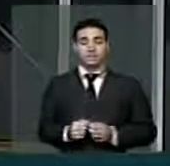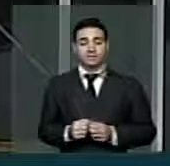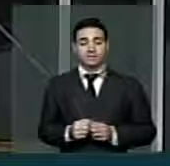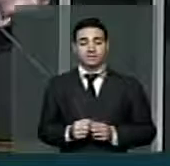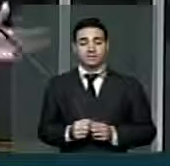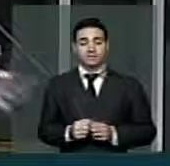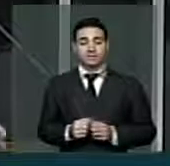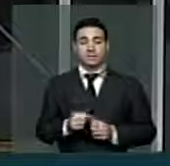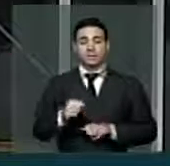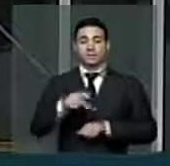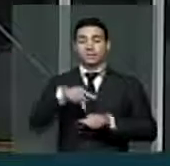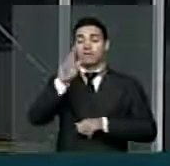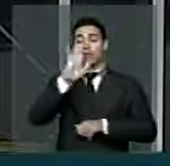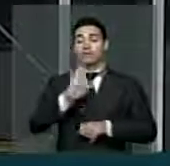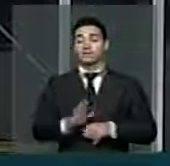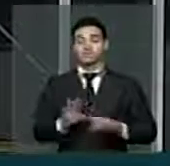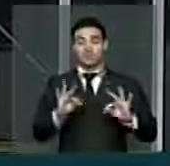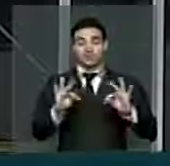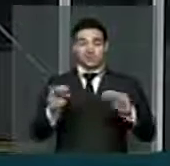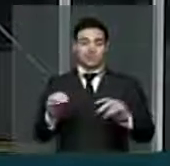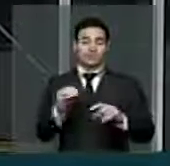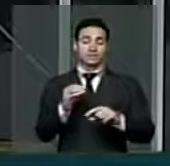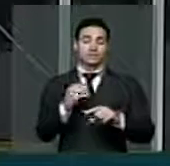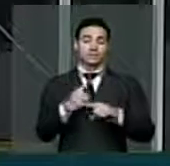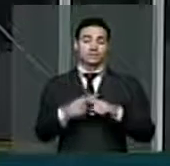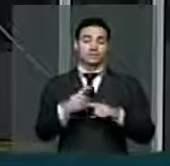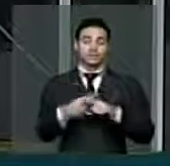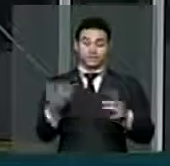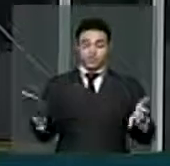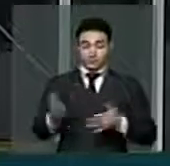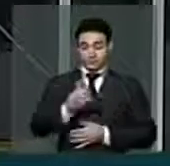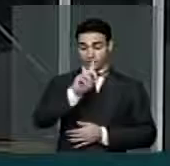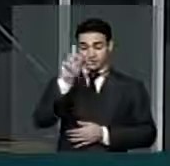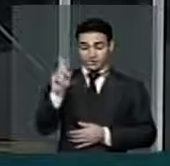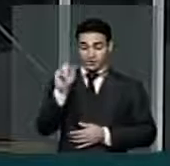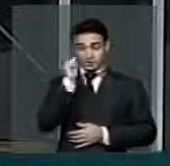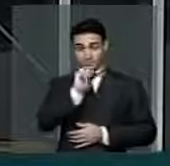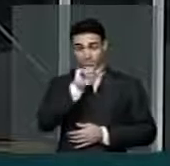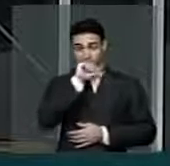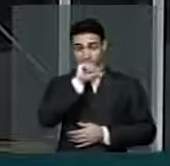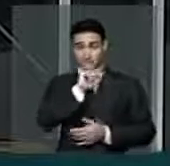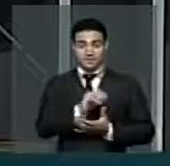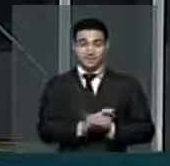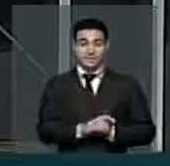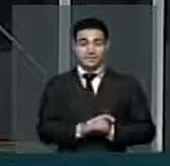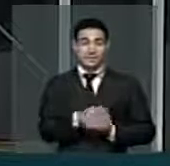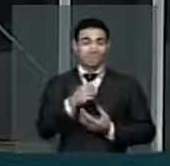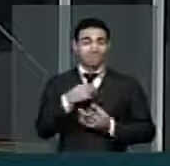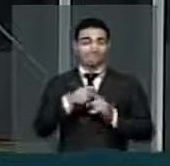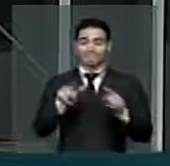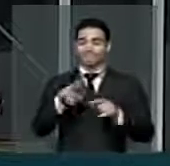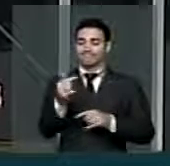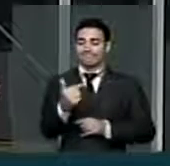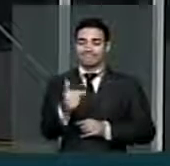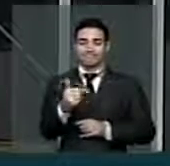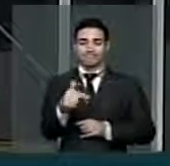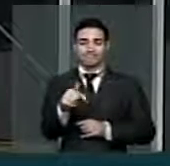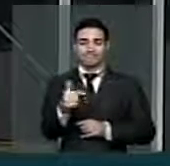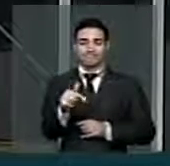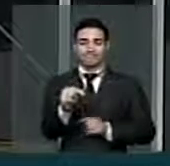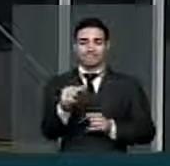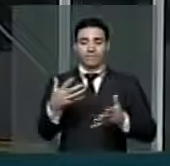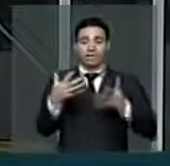em todo o Brasil que neste Dia das Mães não terá